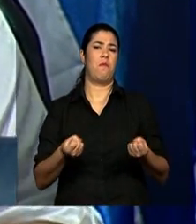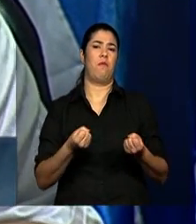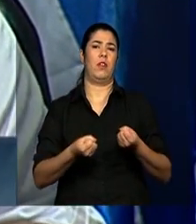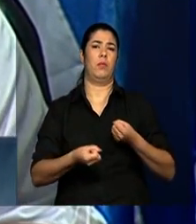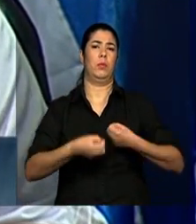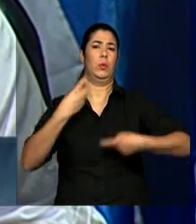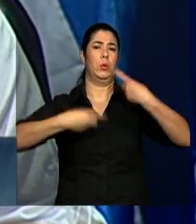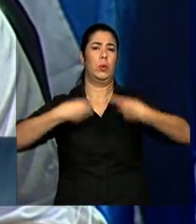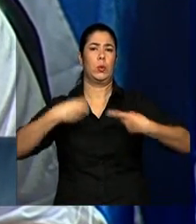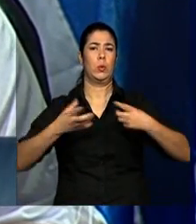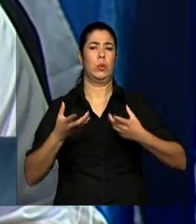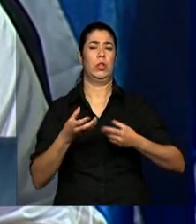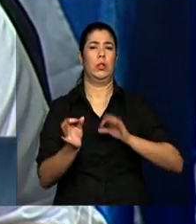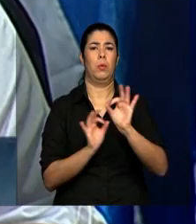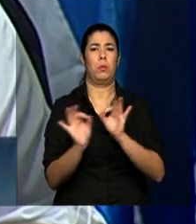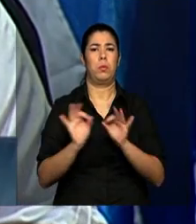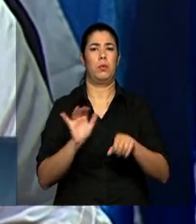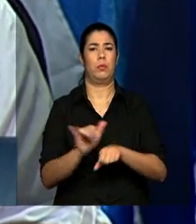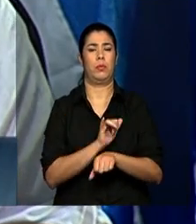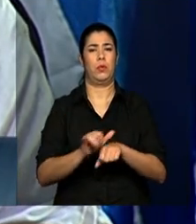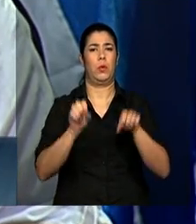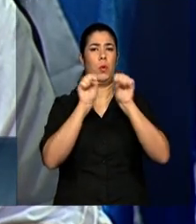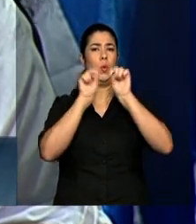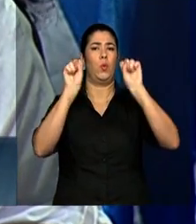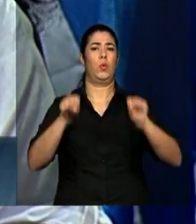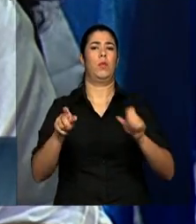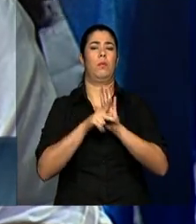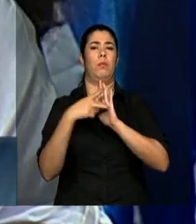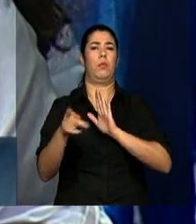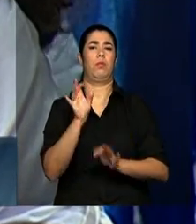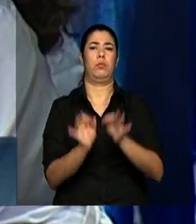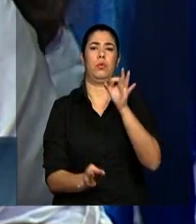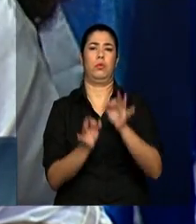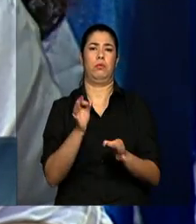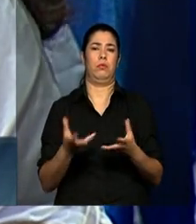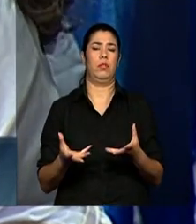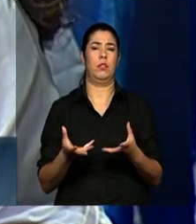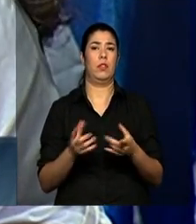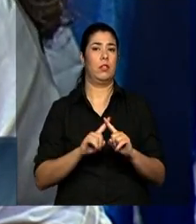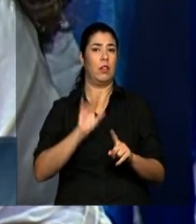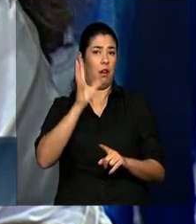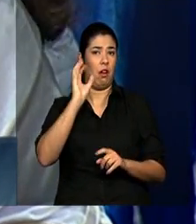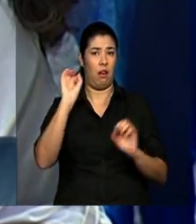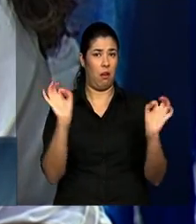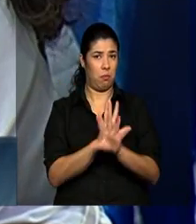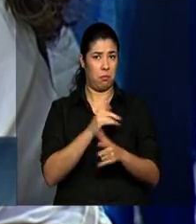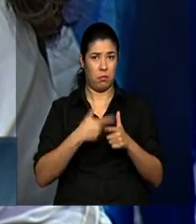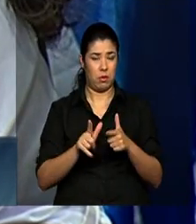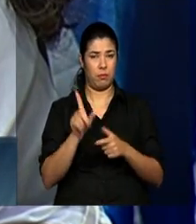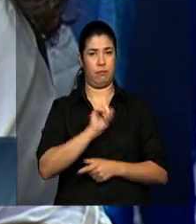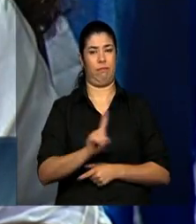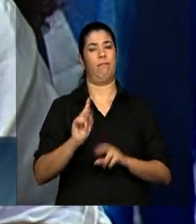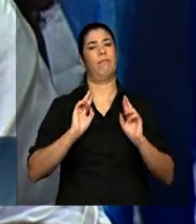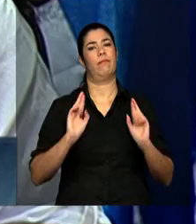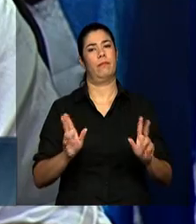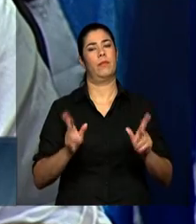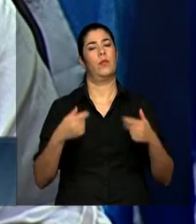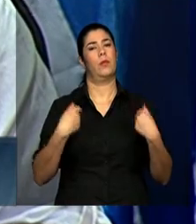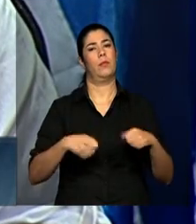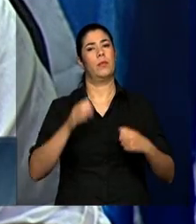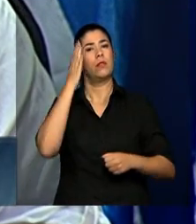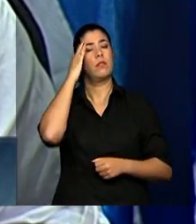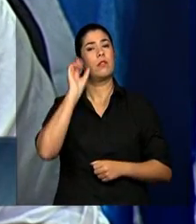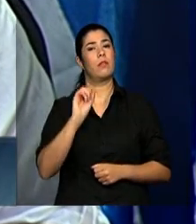discutir apenas a estruturação do sistema de justiça e está resolvido o problema. Muito pelo contrário. A gente sabe